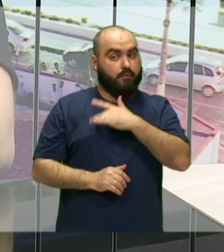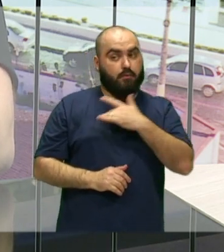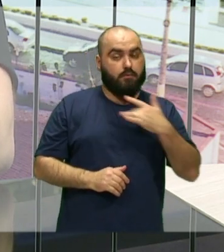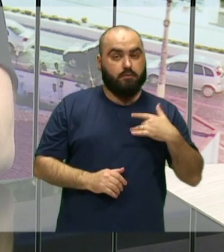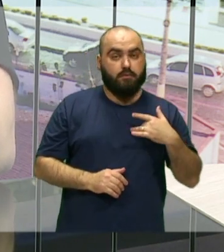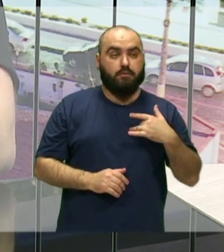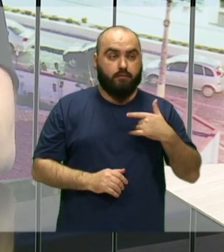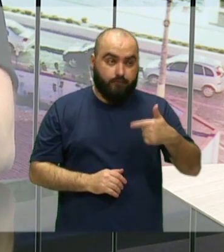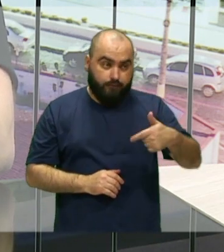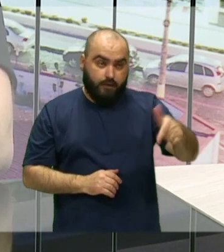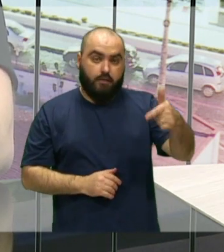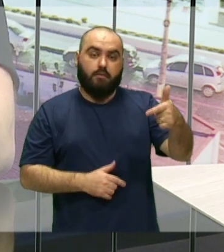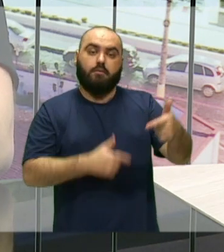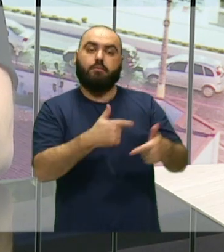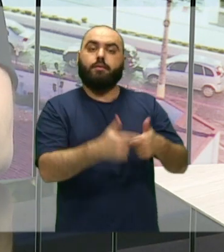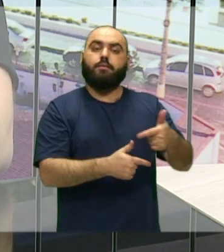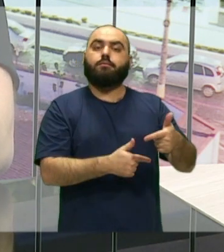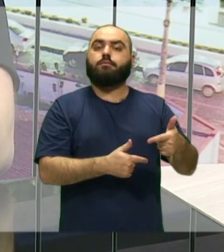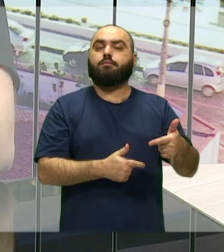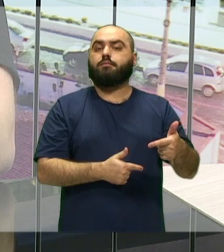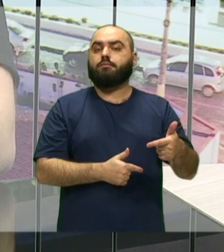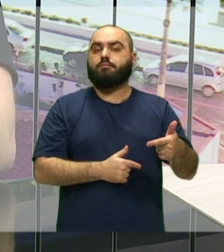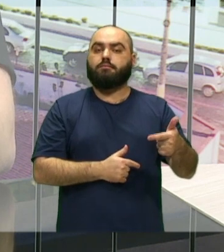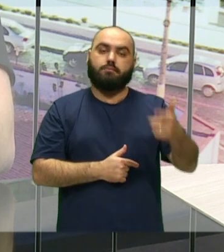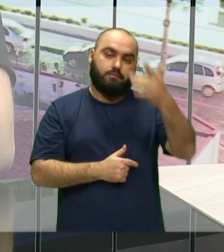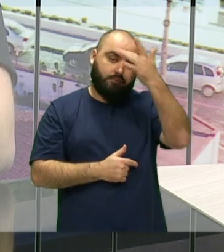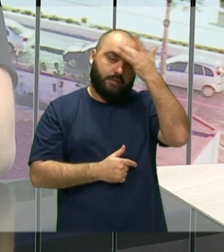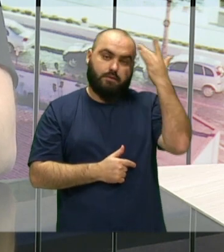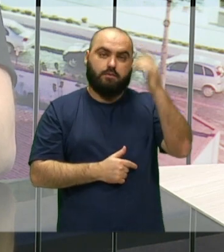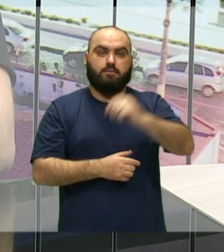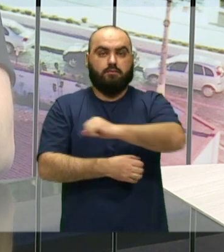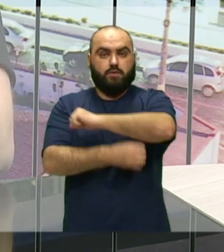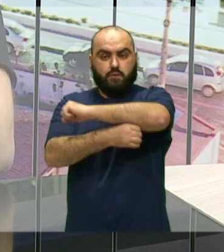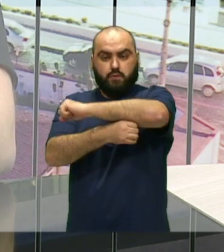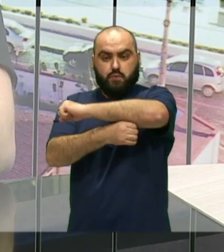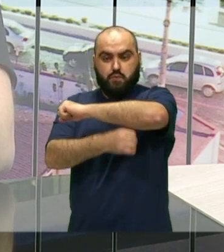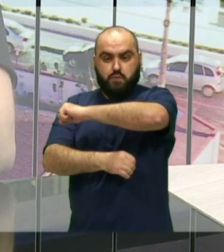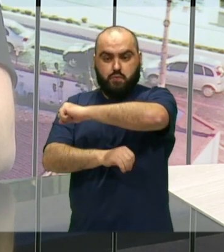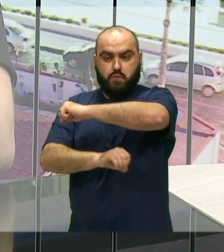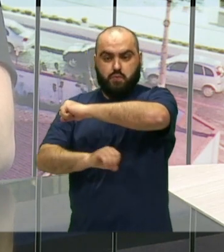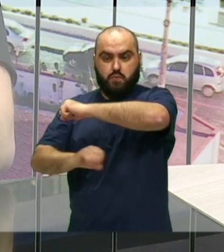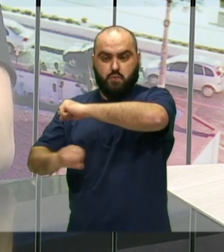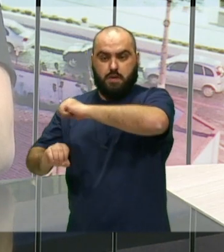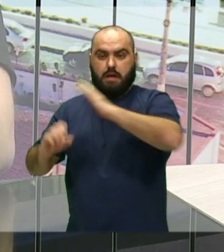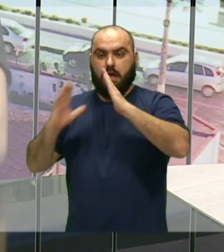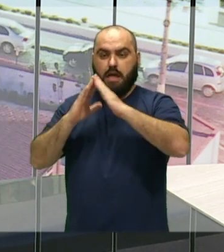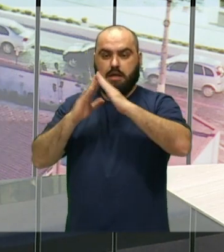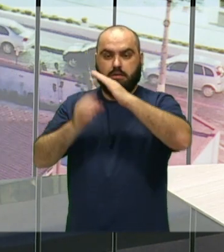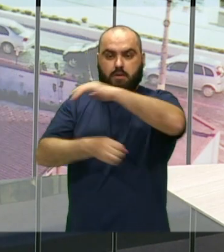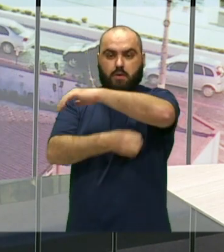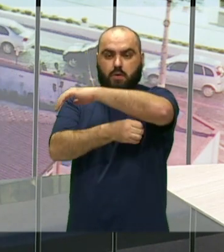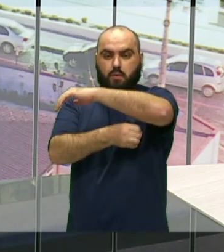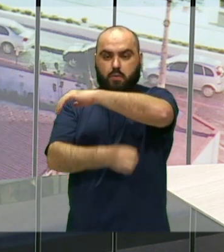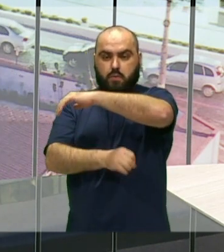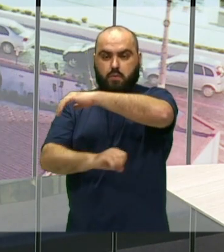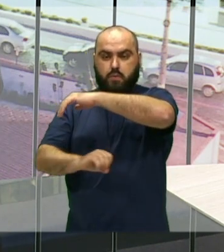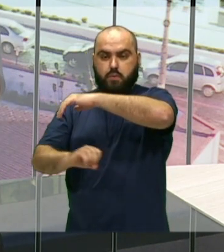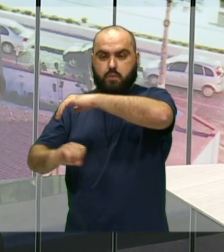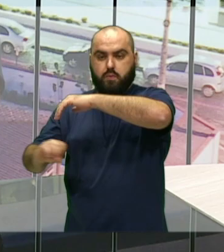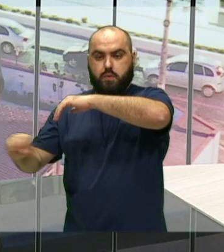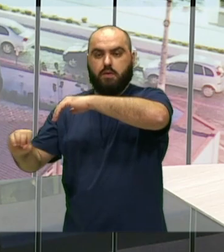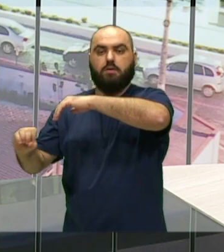vai trabalhar com vamos dizer saneamento que né questão de infraestrutura e tal eh vai trabalhar com